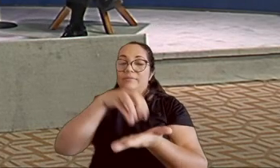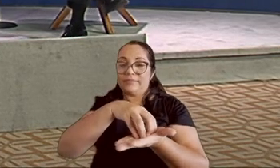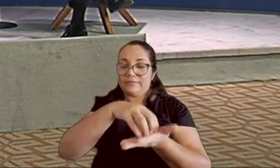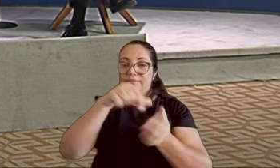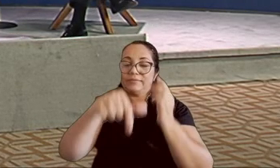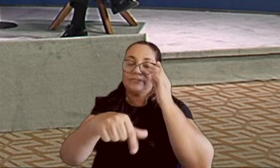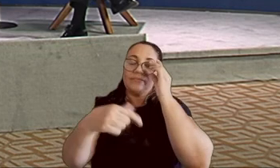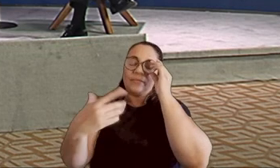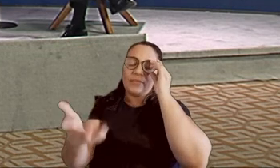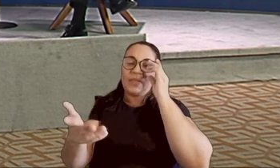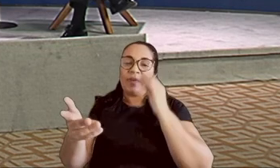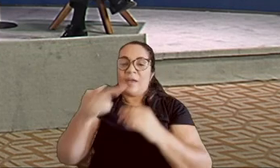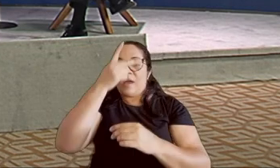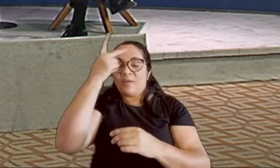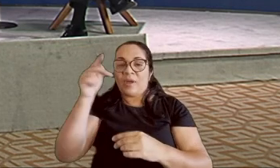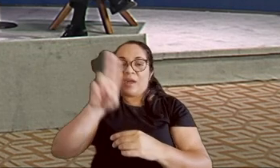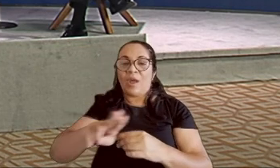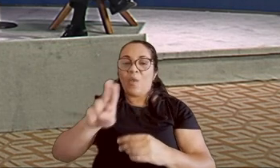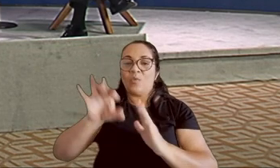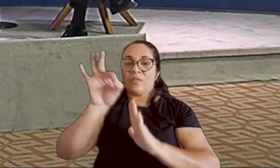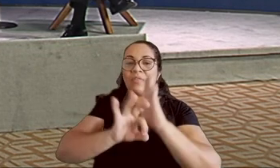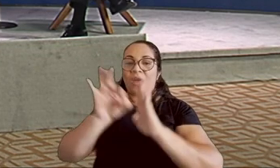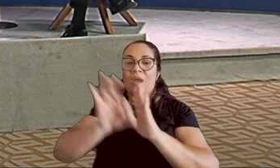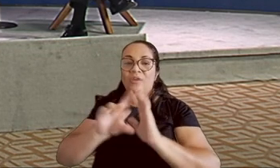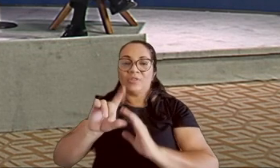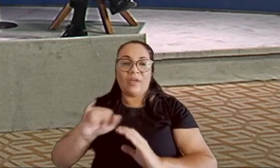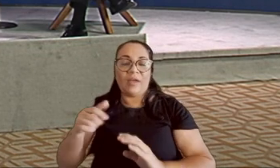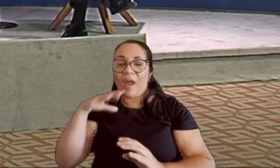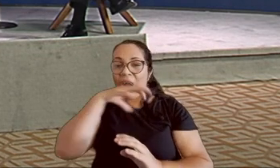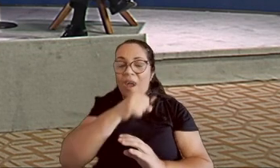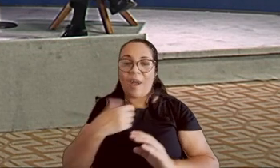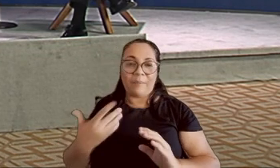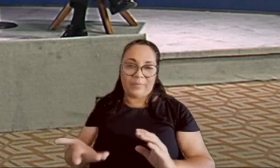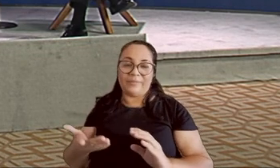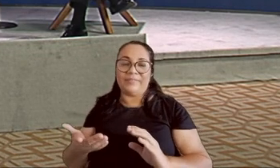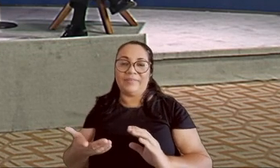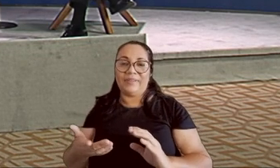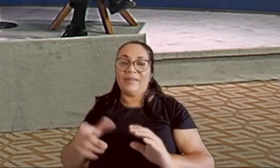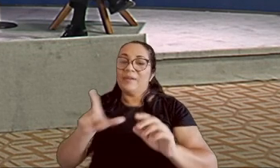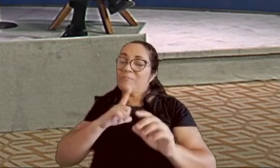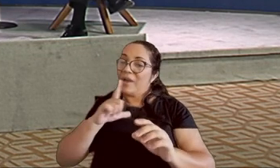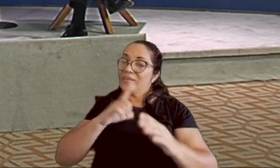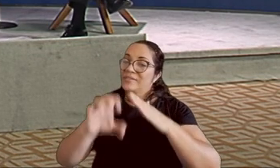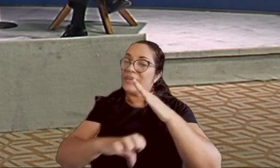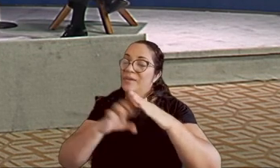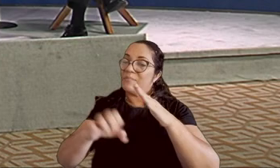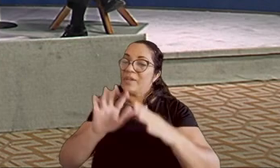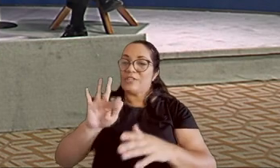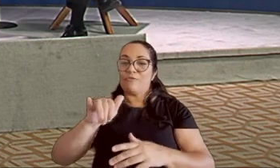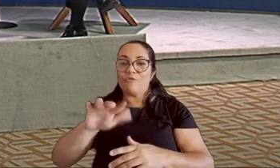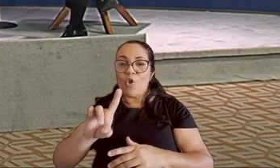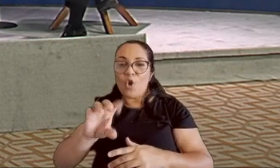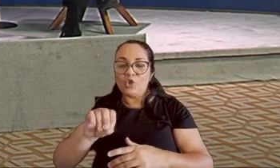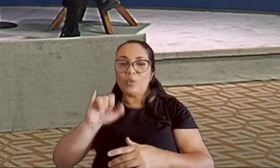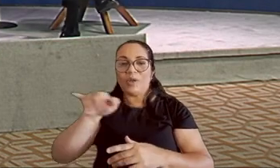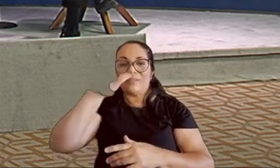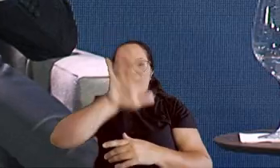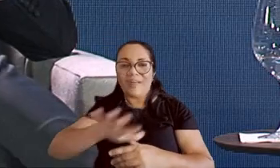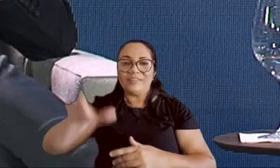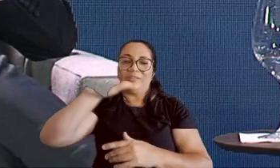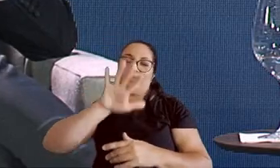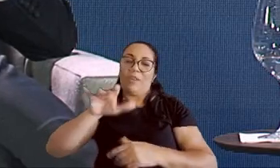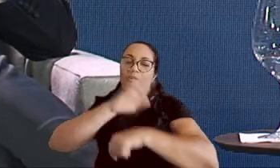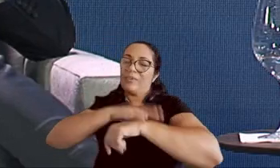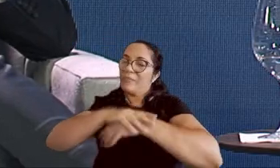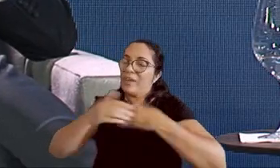outros nativos que ele pode entrar e sair rápido né Tem investidores de longo prazo fundos de pensa internacional que estão olhando pro mercado brasileiro sempre vendo